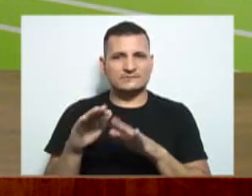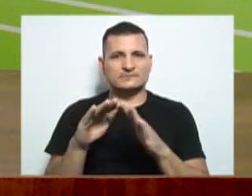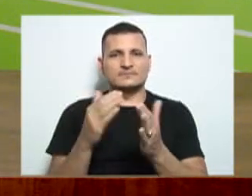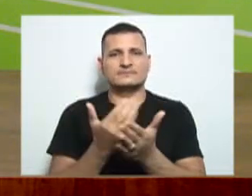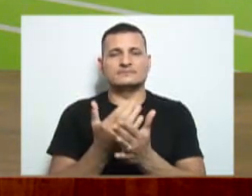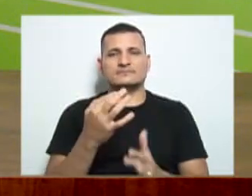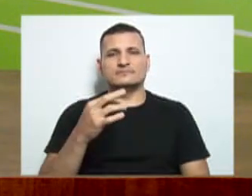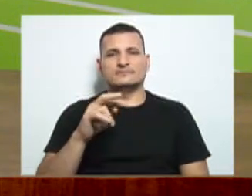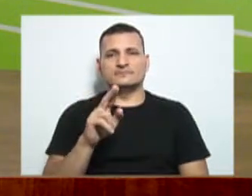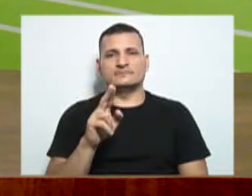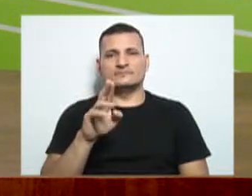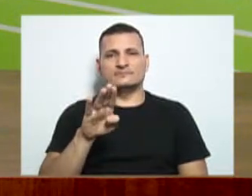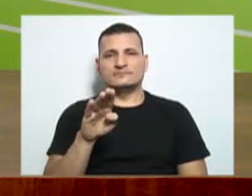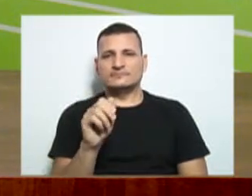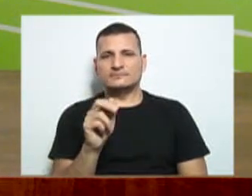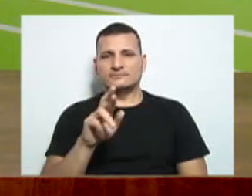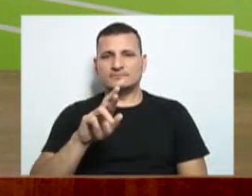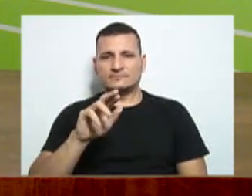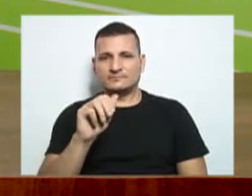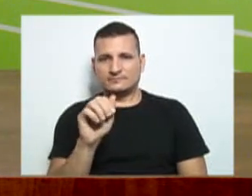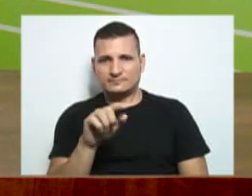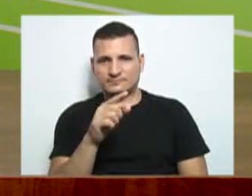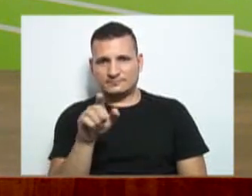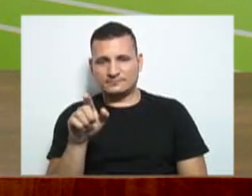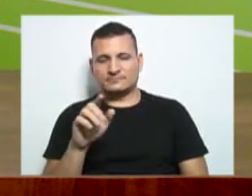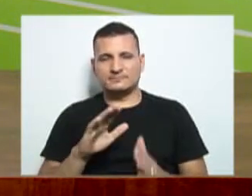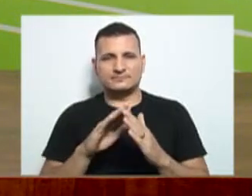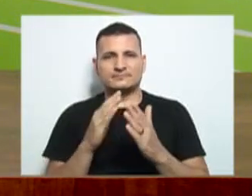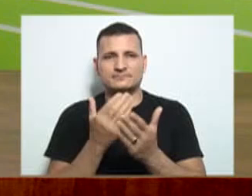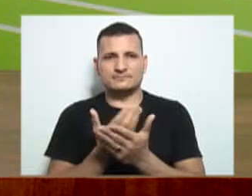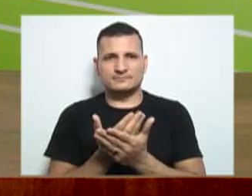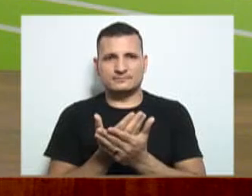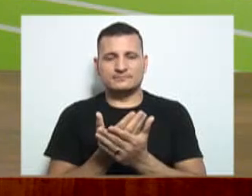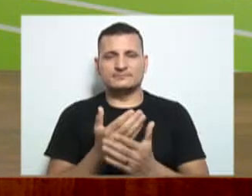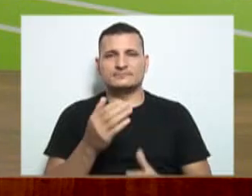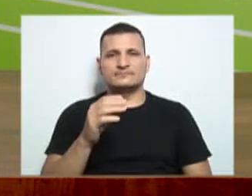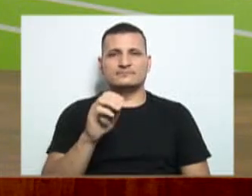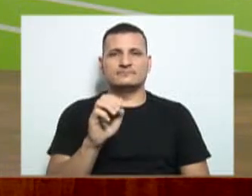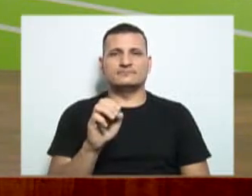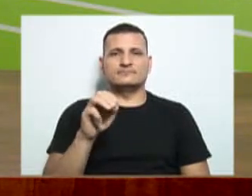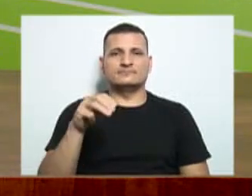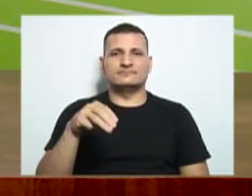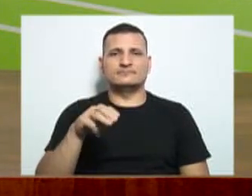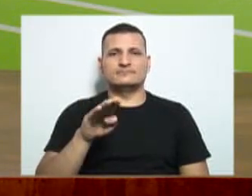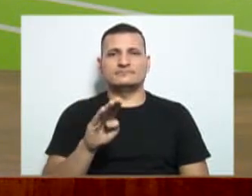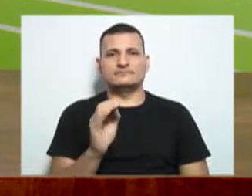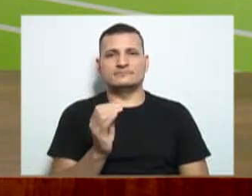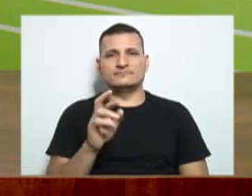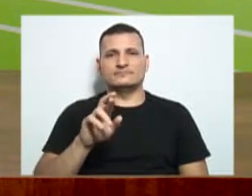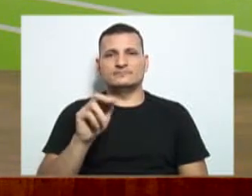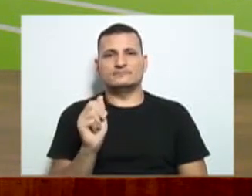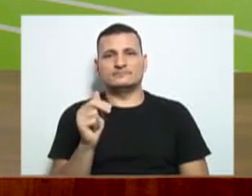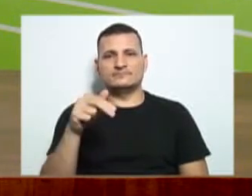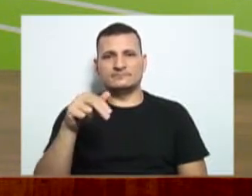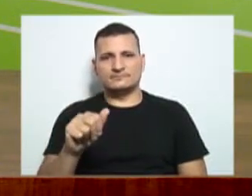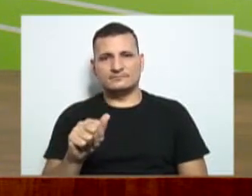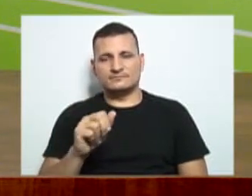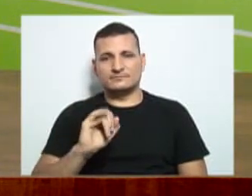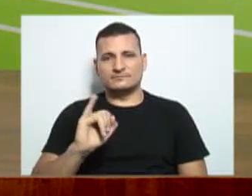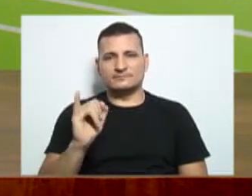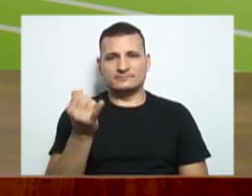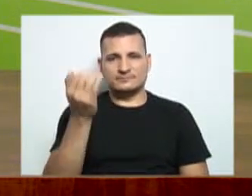Temos também a participação aqui dos alunos da Escola Emburana, de Ji-Paraná,